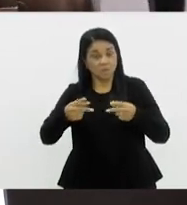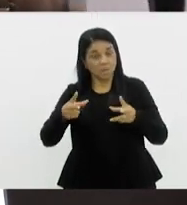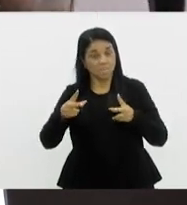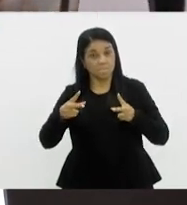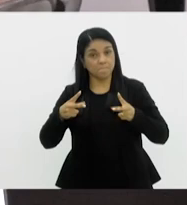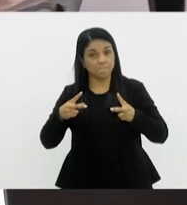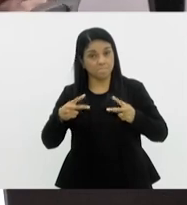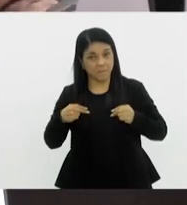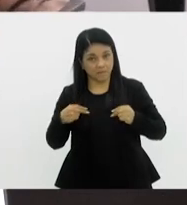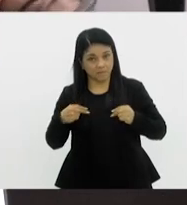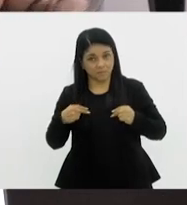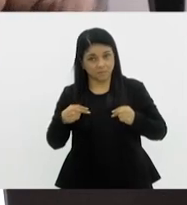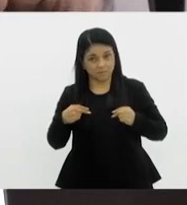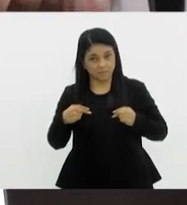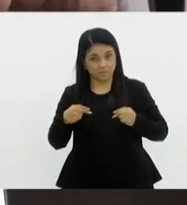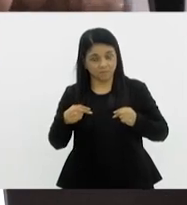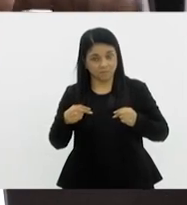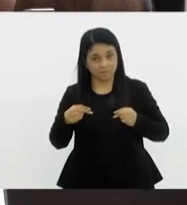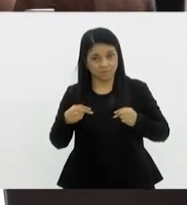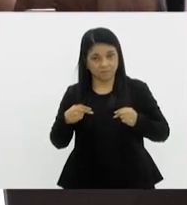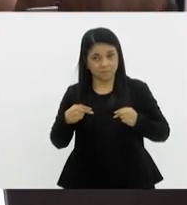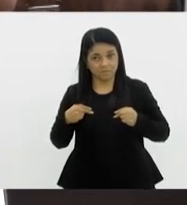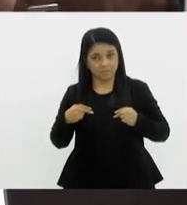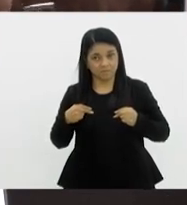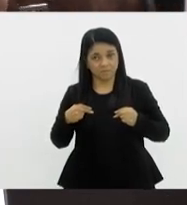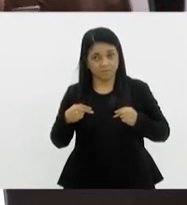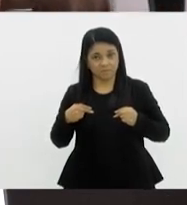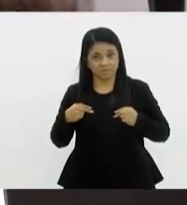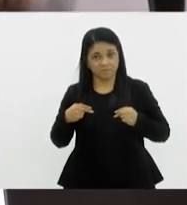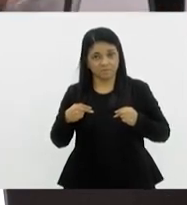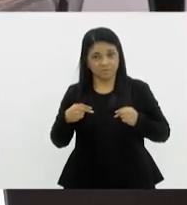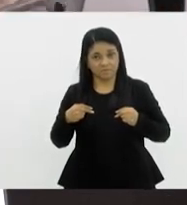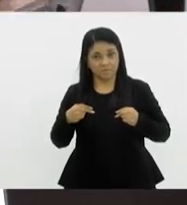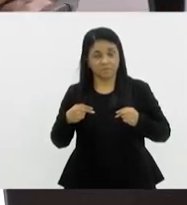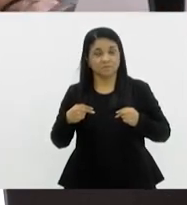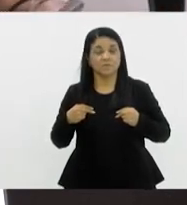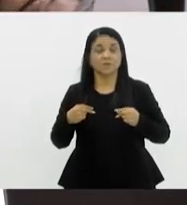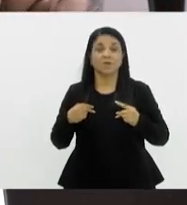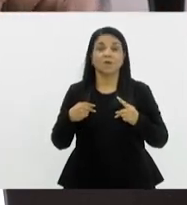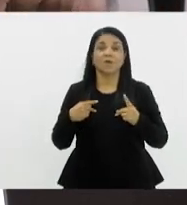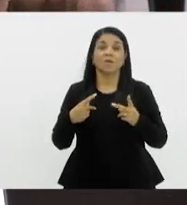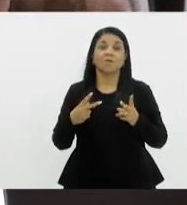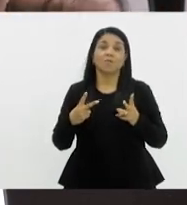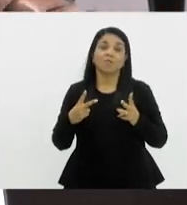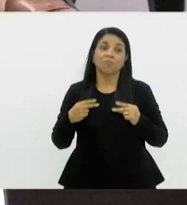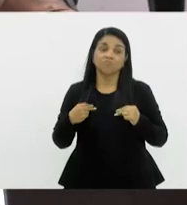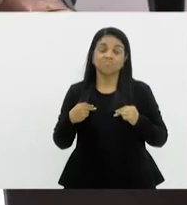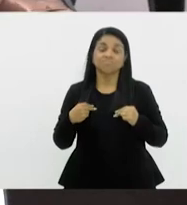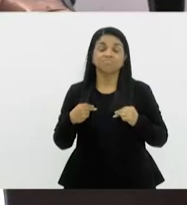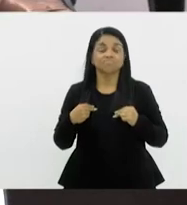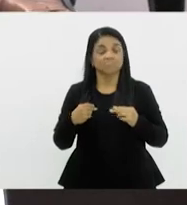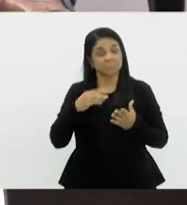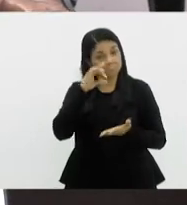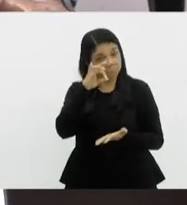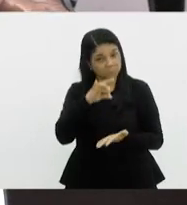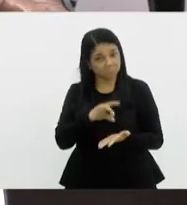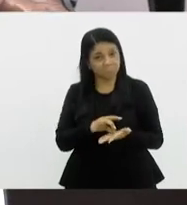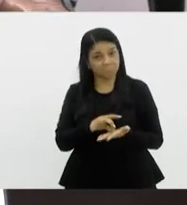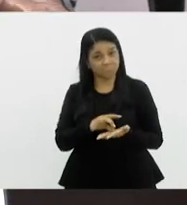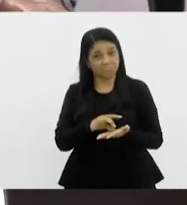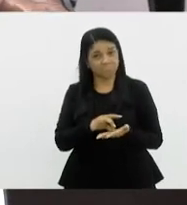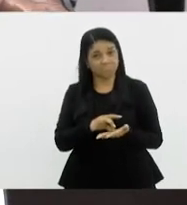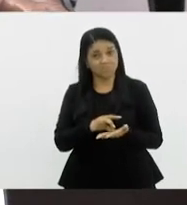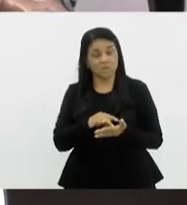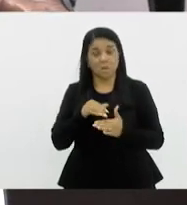discussão está se dando é de mérito. porque o mérito é absolutamente pertinente. Se um maior